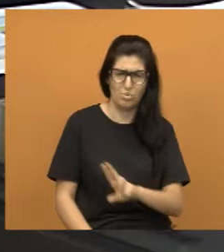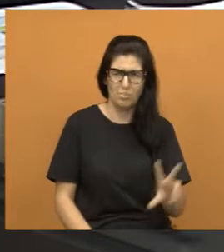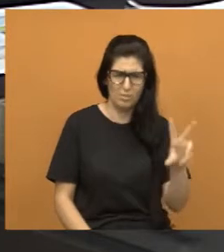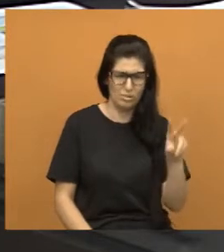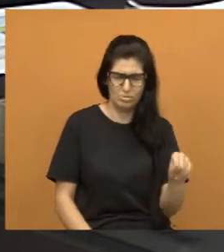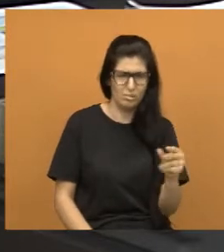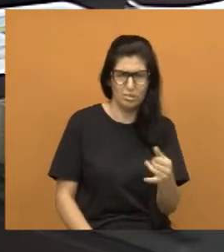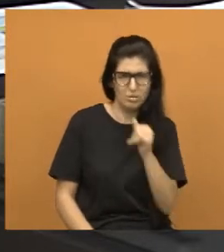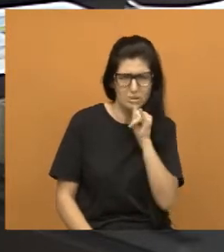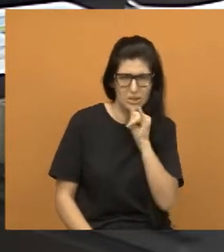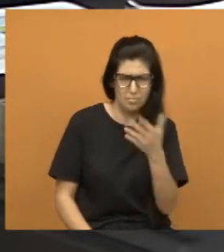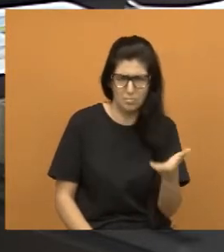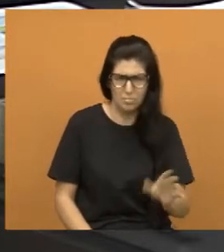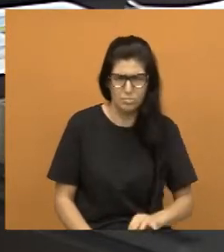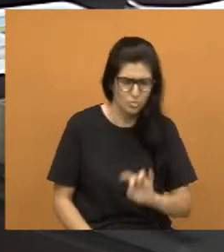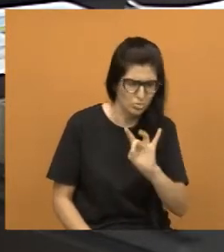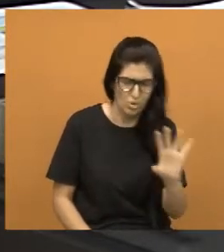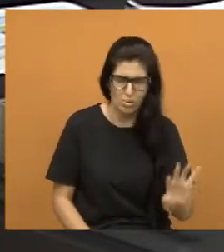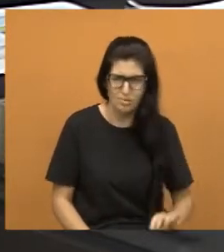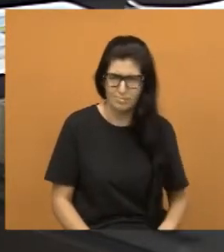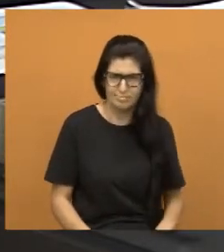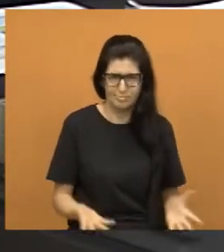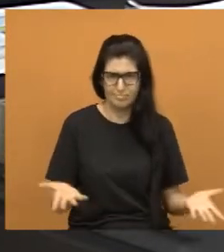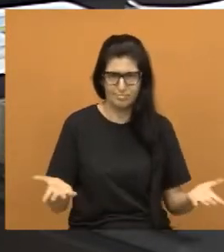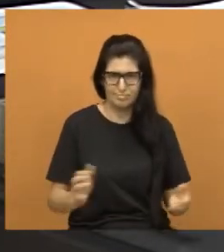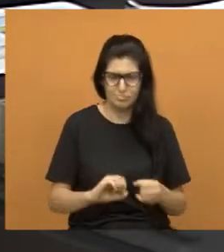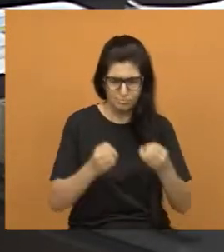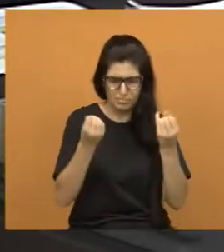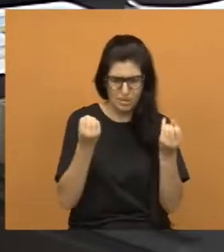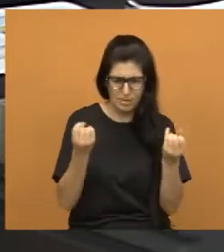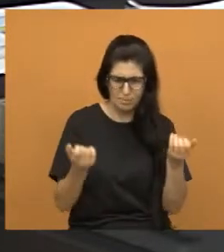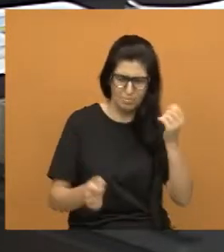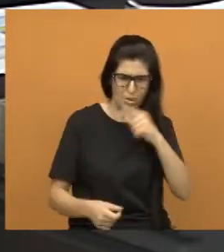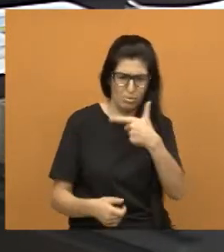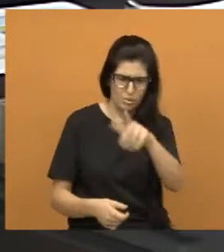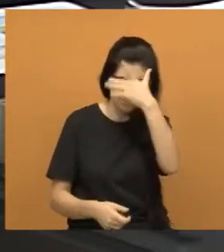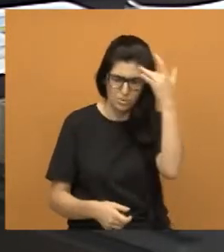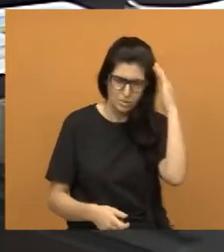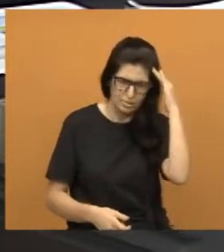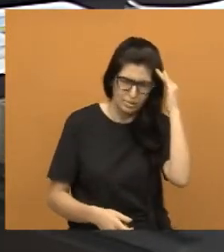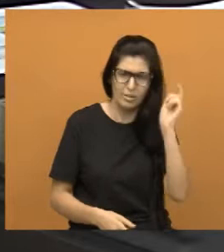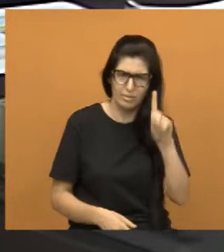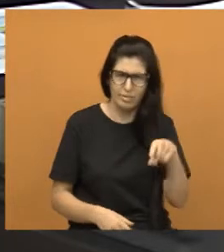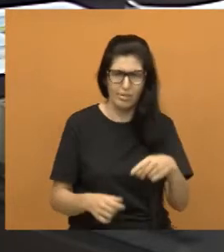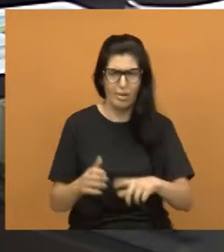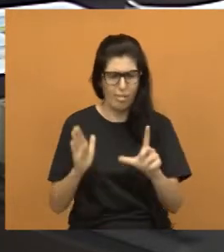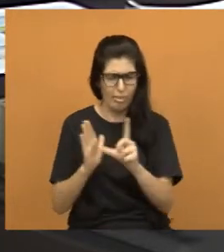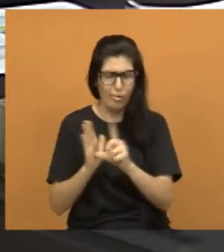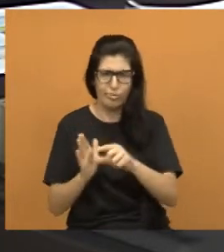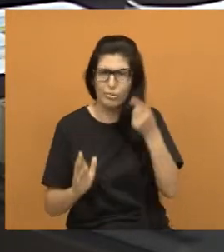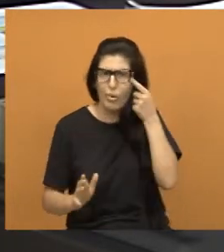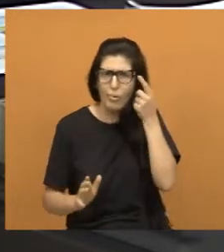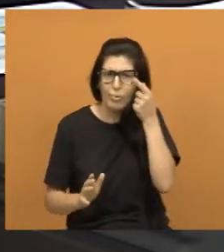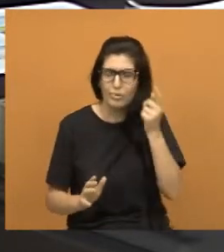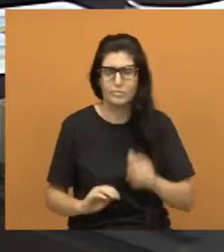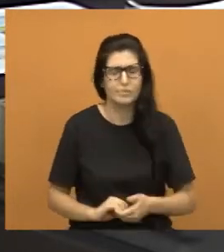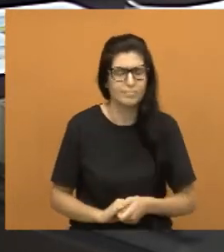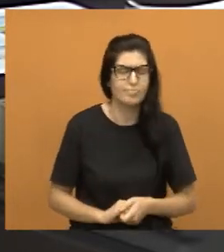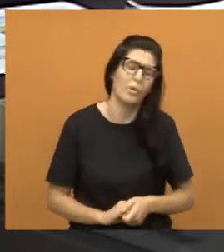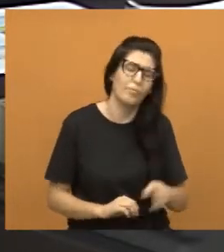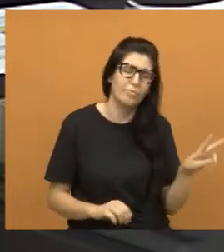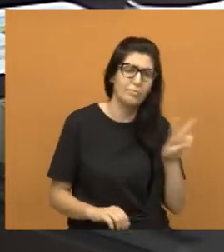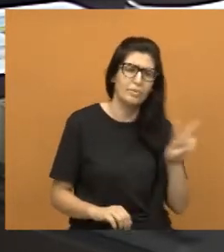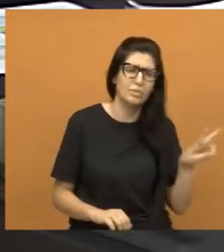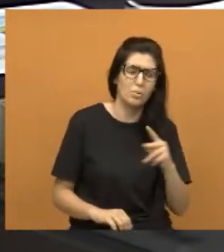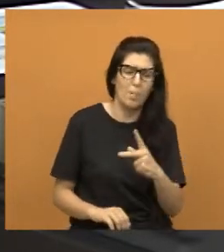por trás da fantasia tem o dono da empresa. Então, eu acho até que, inclusive, o vereador Paulinho poderia pedir